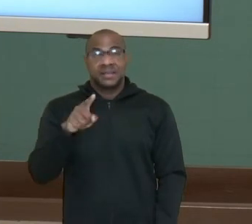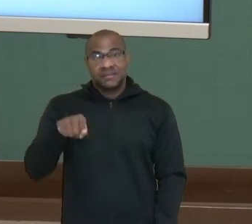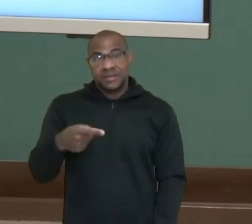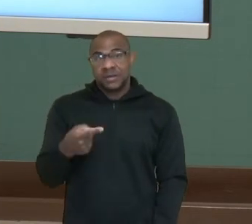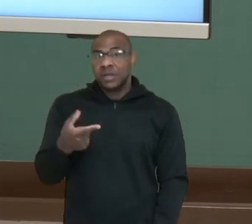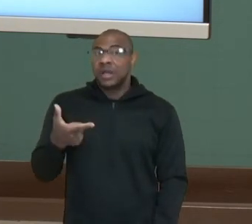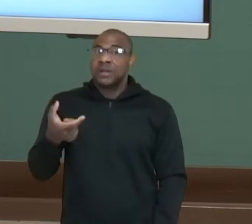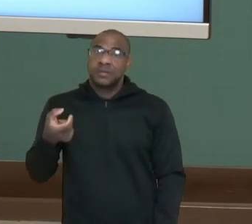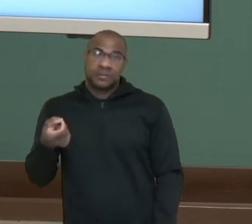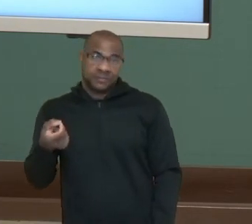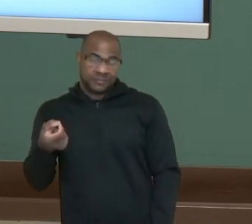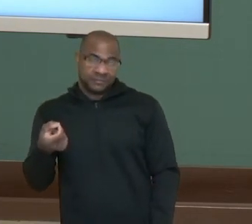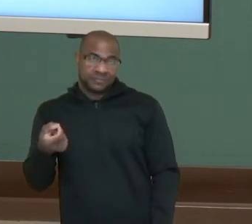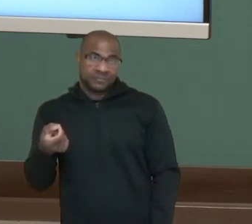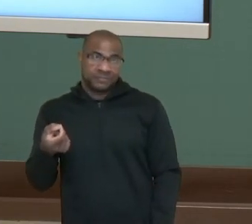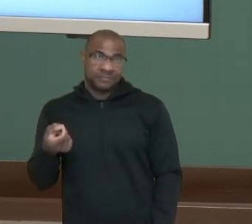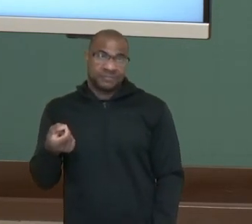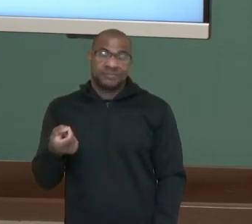13,2, então